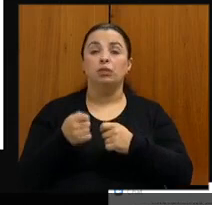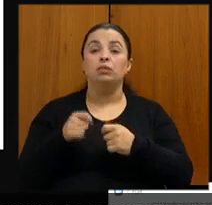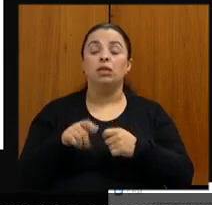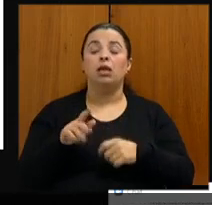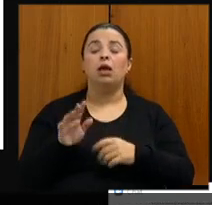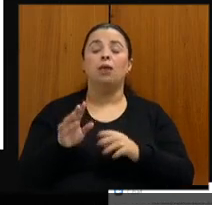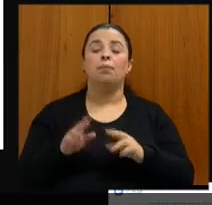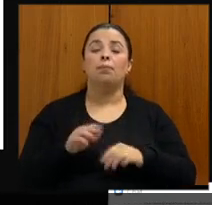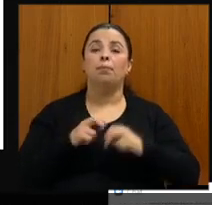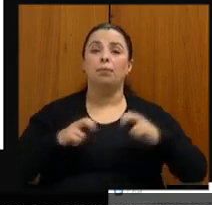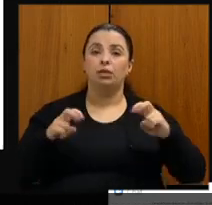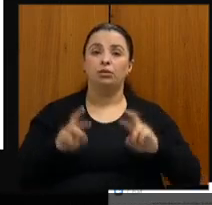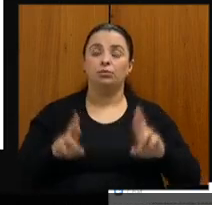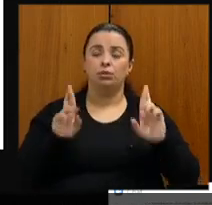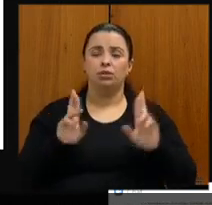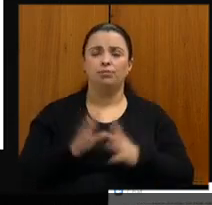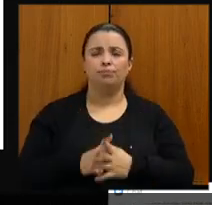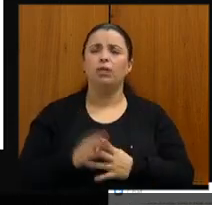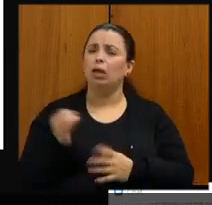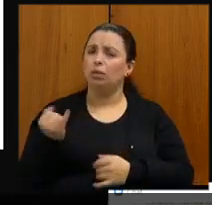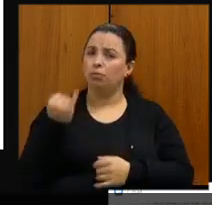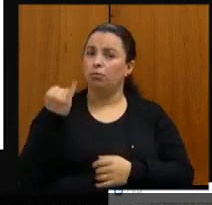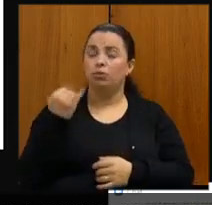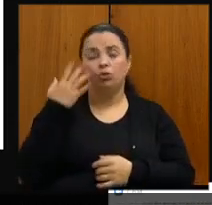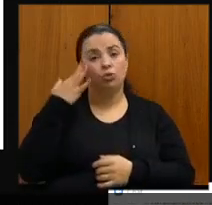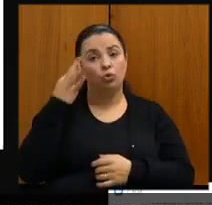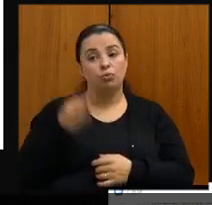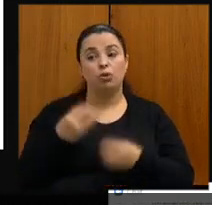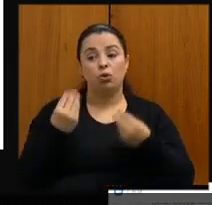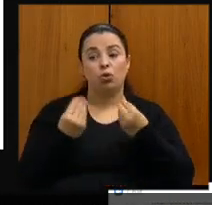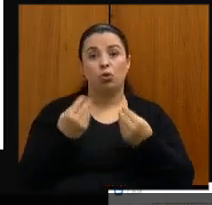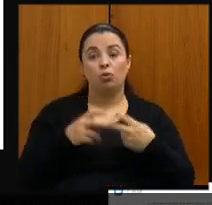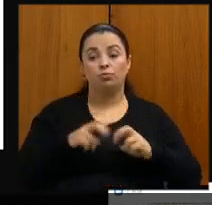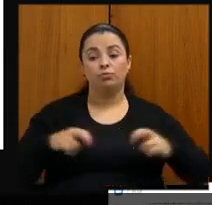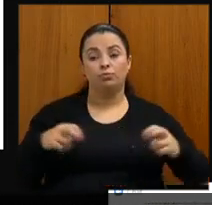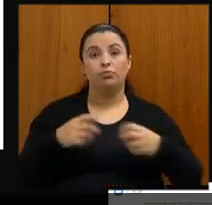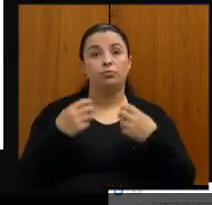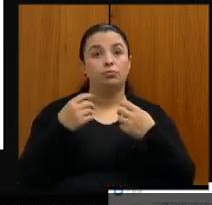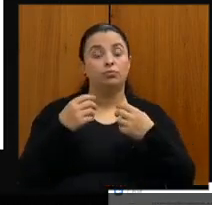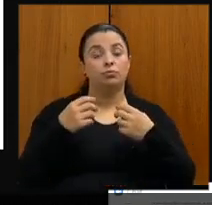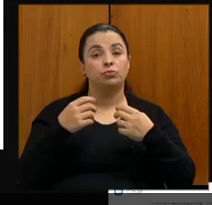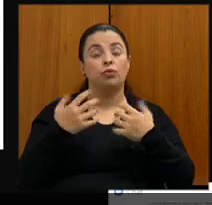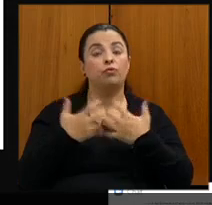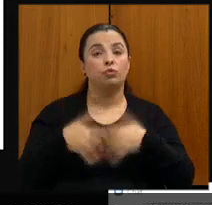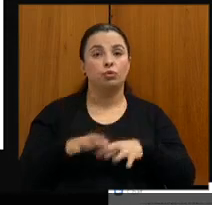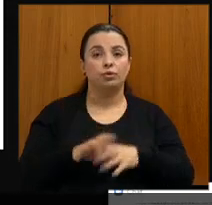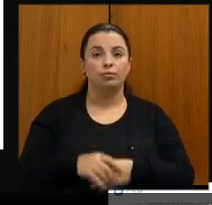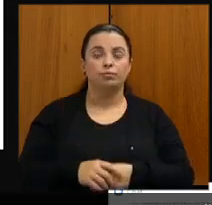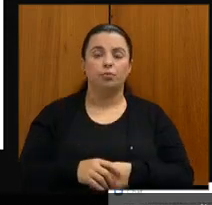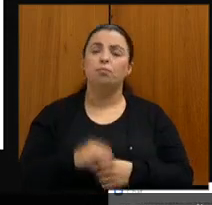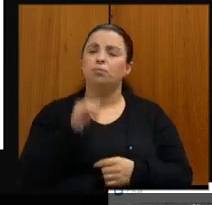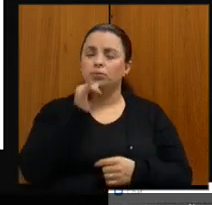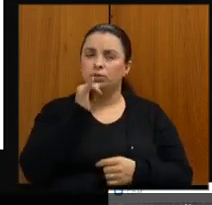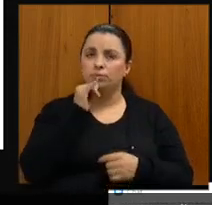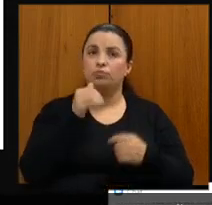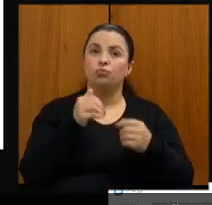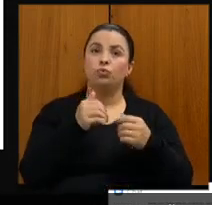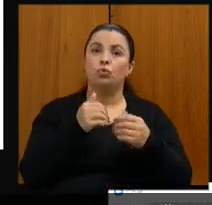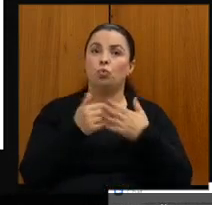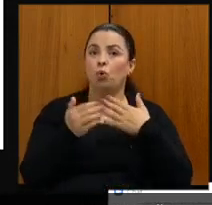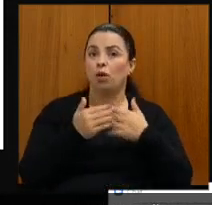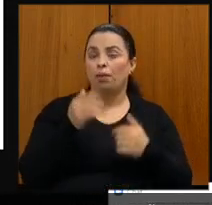entender como é que a mesa funciona né então tem uma porta de entrada qualquer ator social o